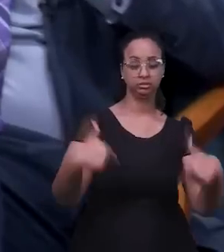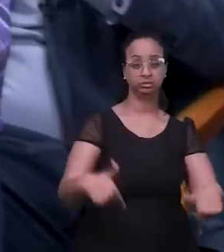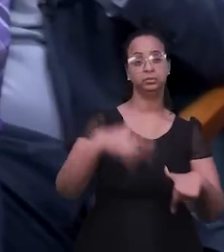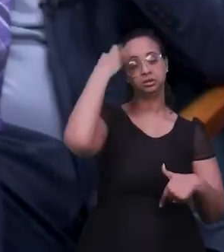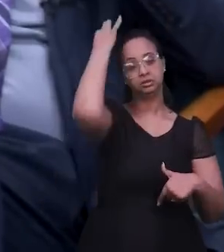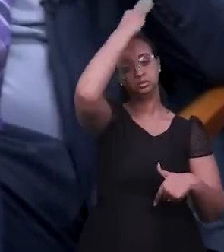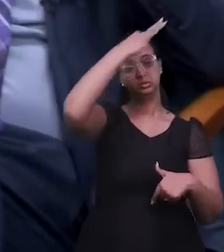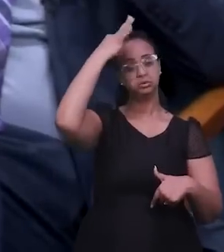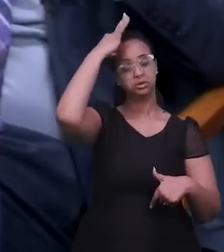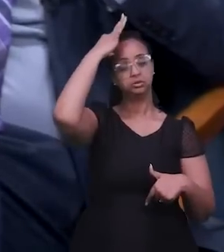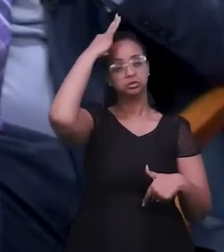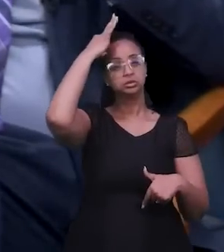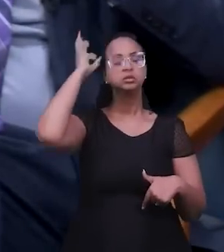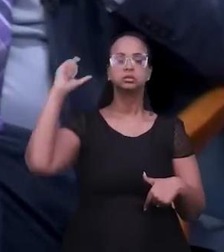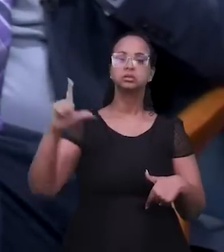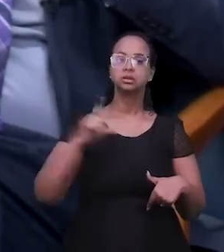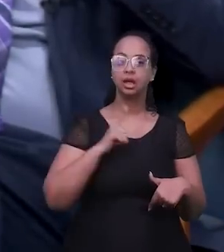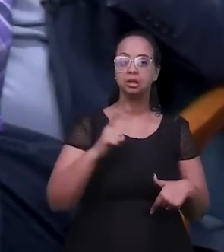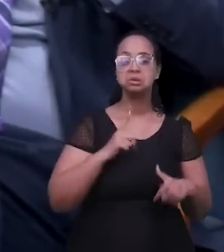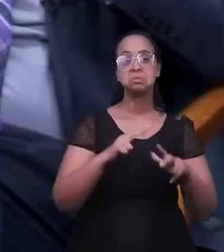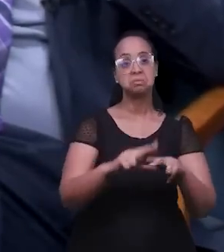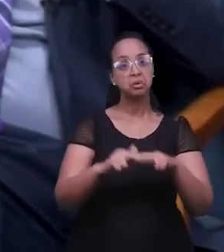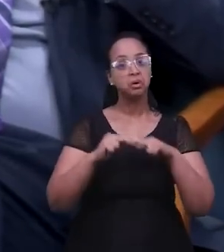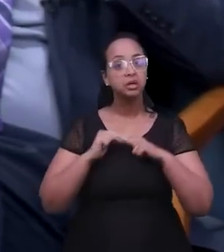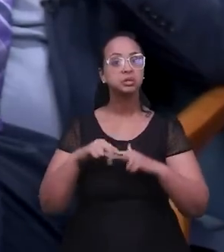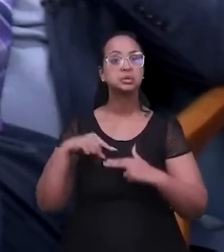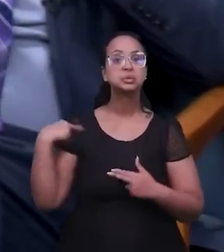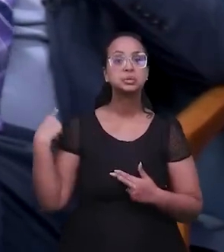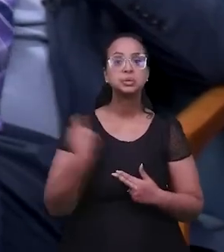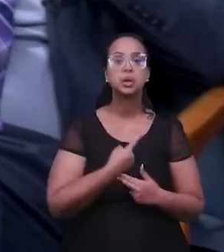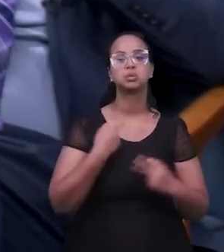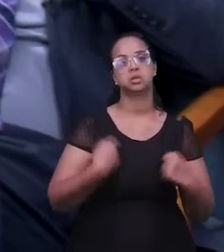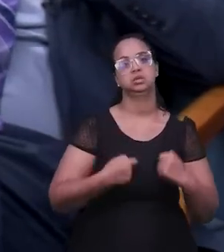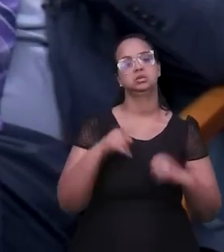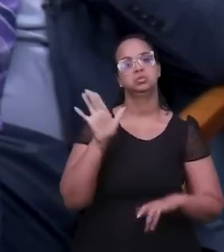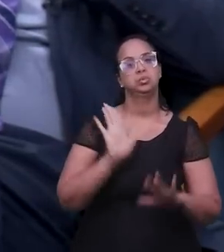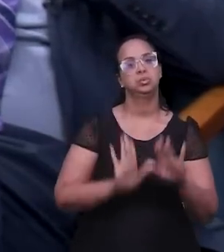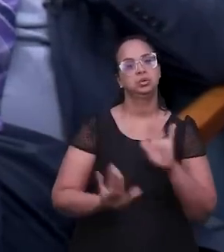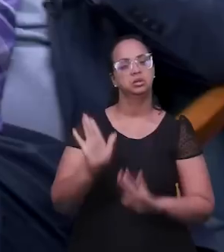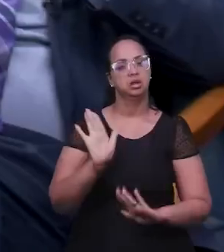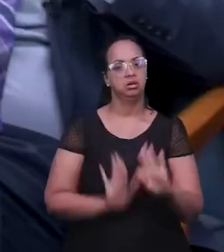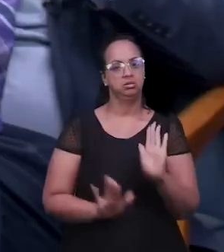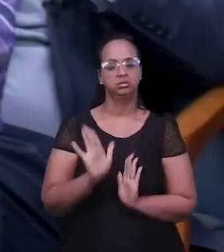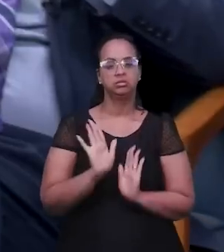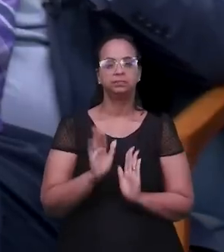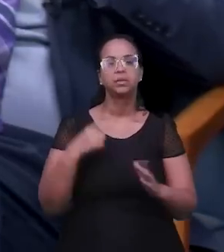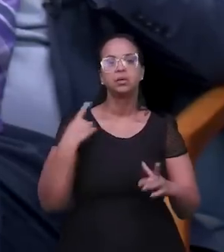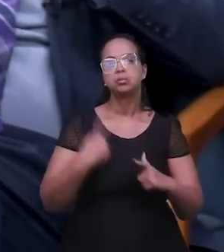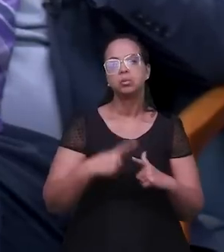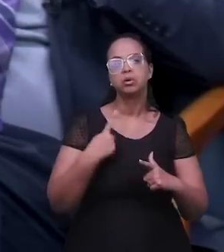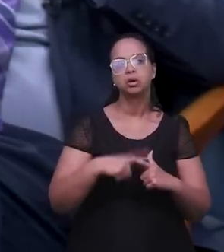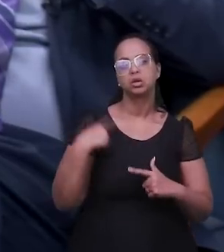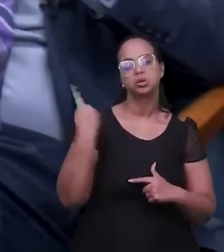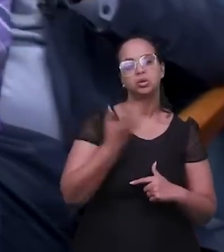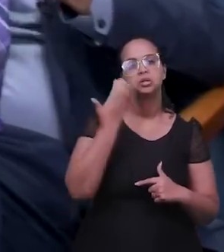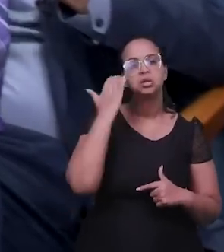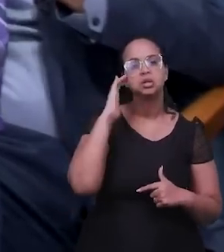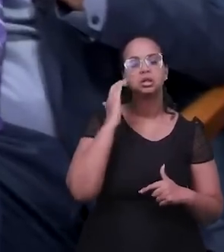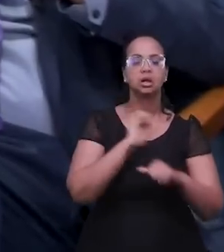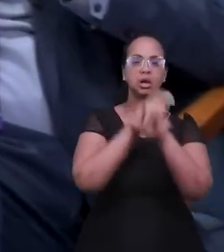Ministério para nós é uma operação do Espírito Santo. E por isso nós temos que ter muito cuidado com